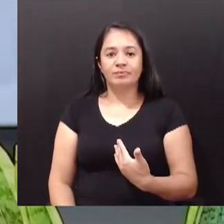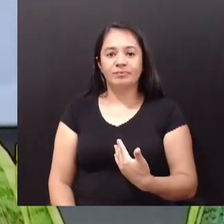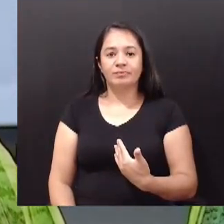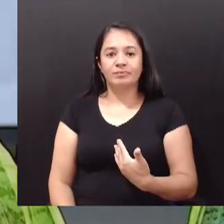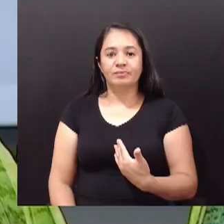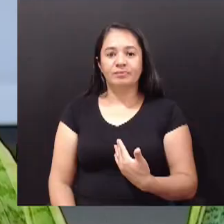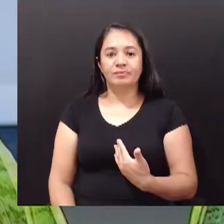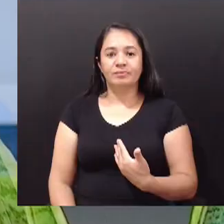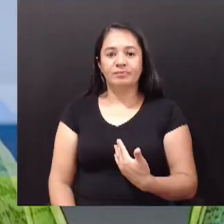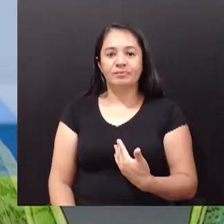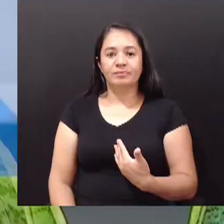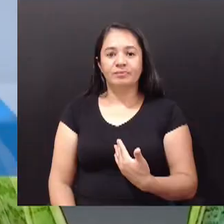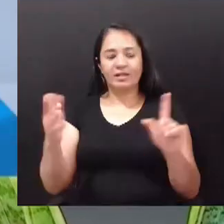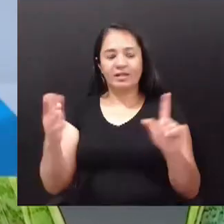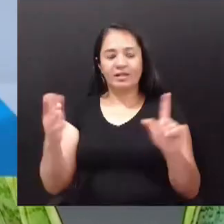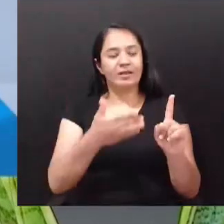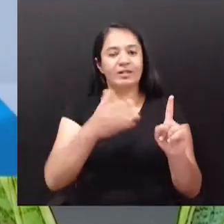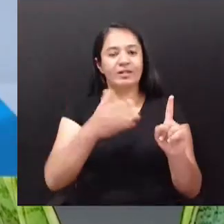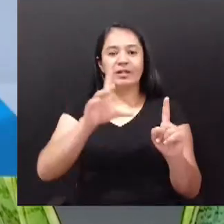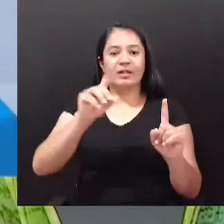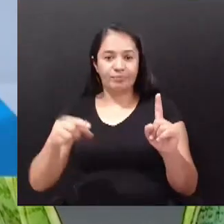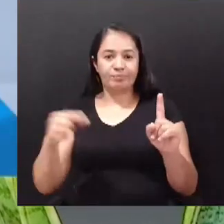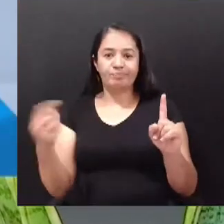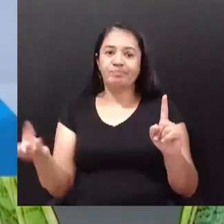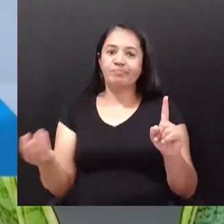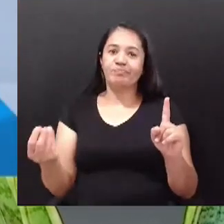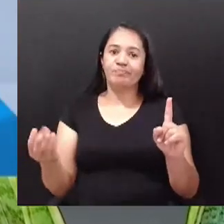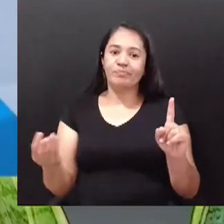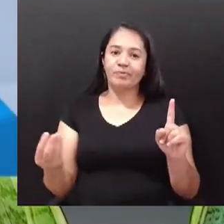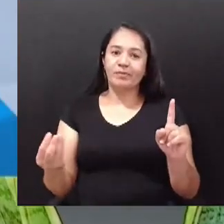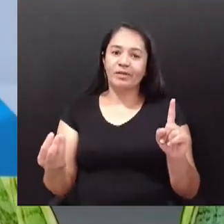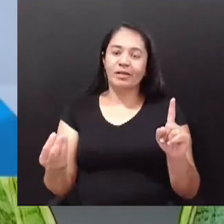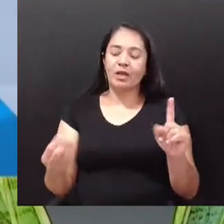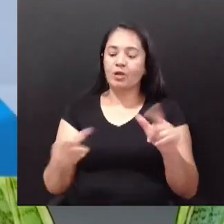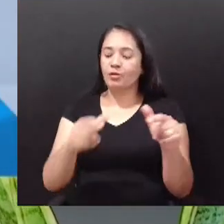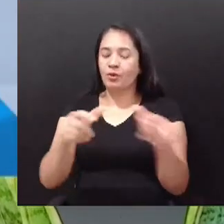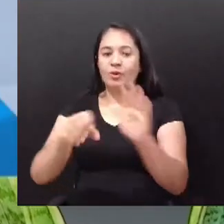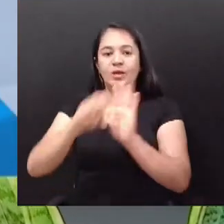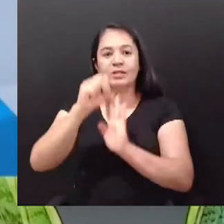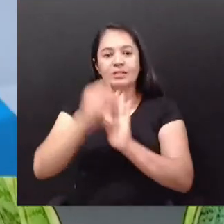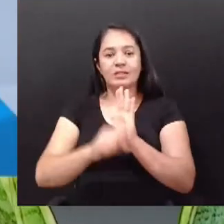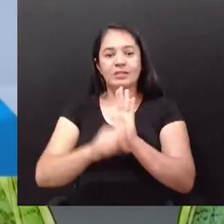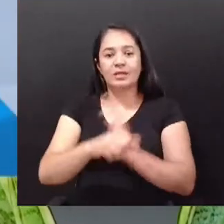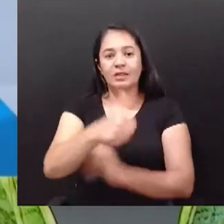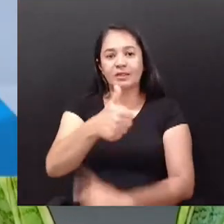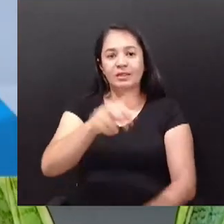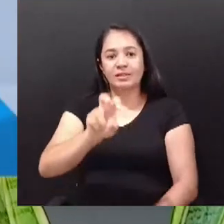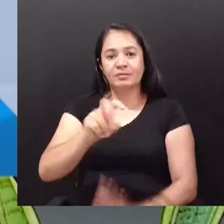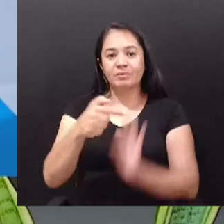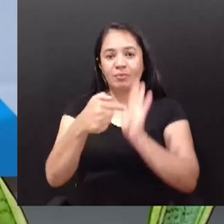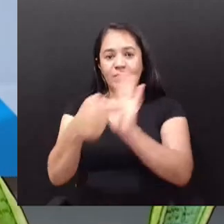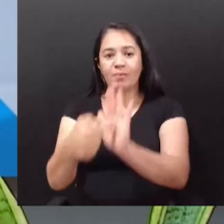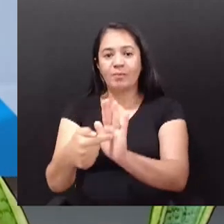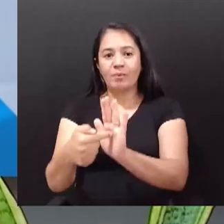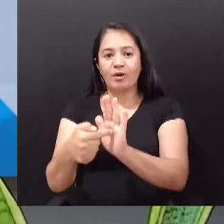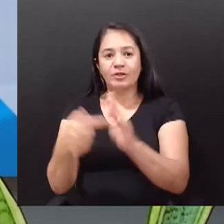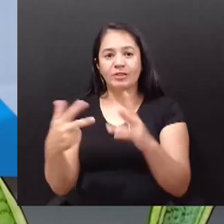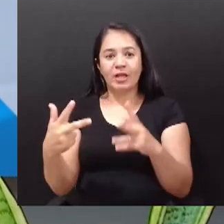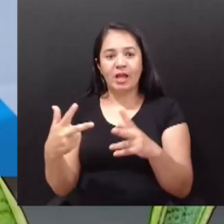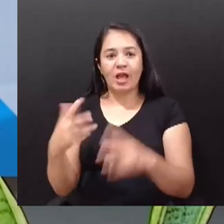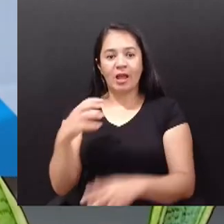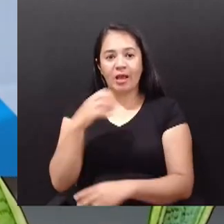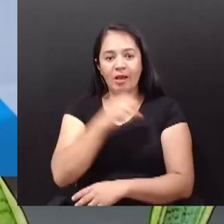nesse espaço que é tão simbólico, que é a 15ª Mostra Curta, que tem trazido